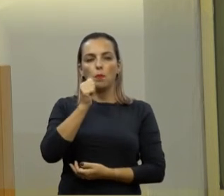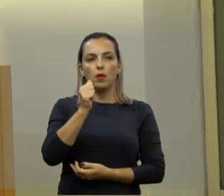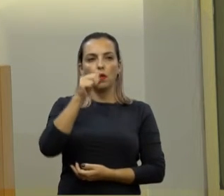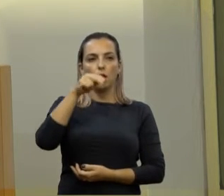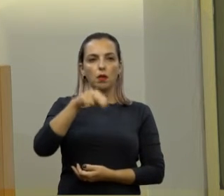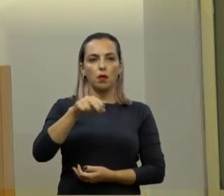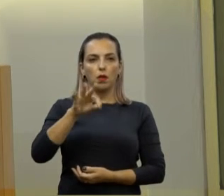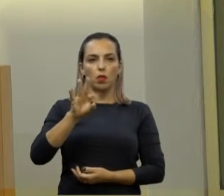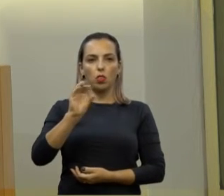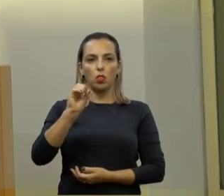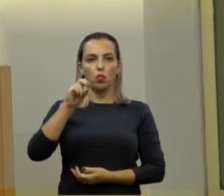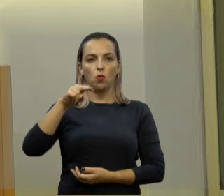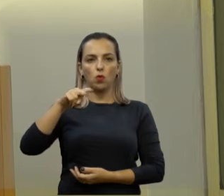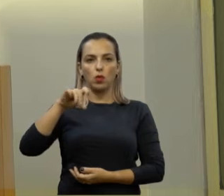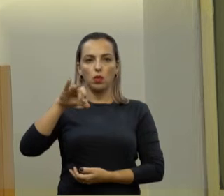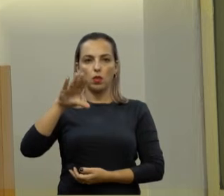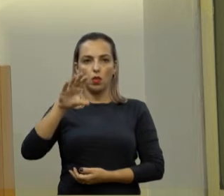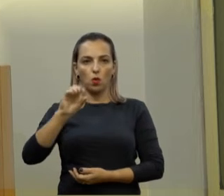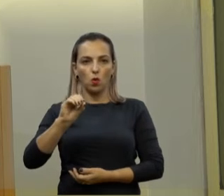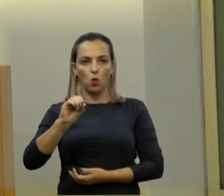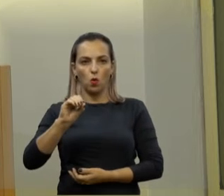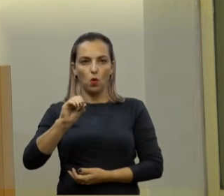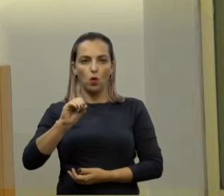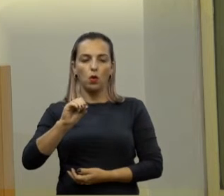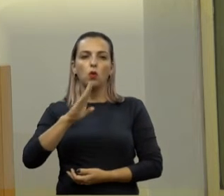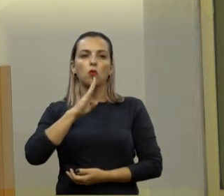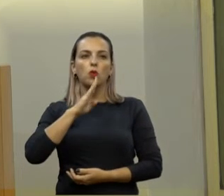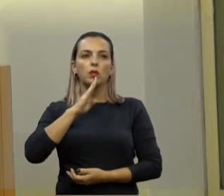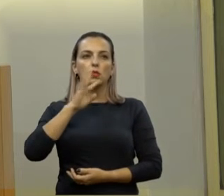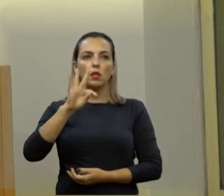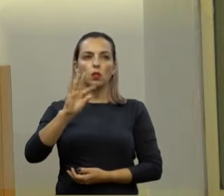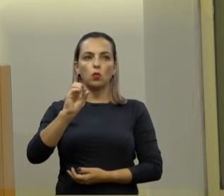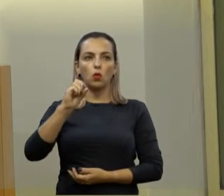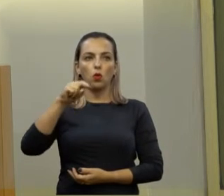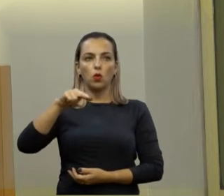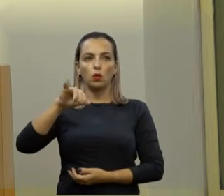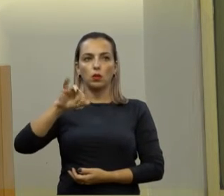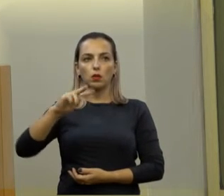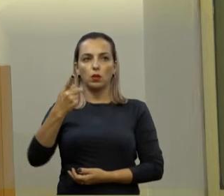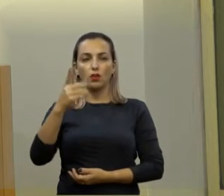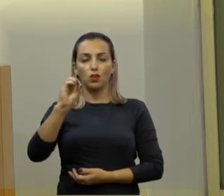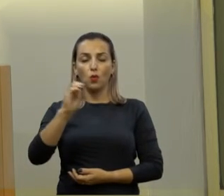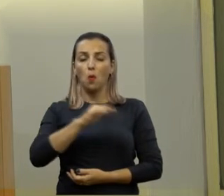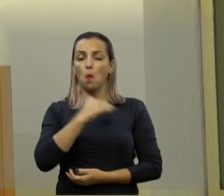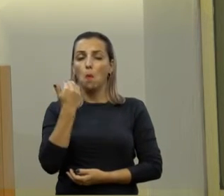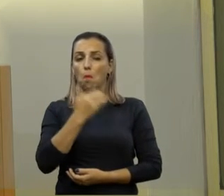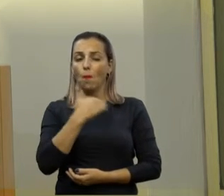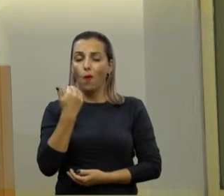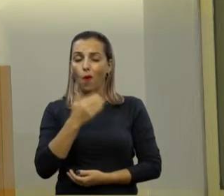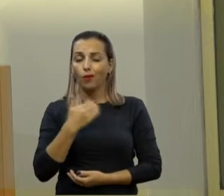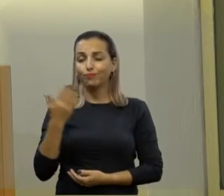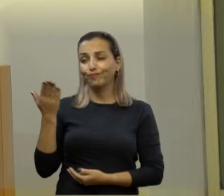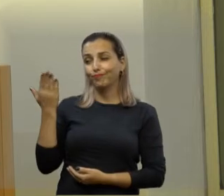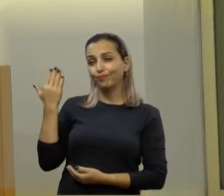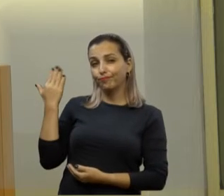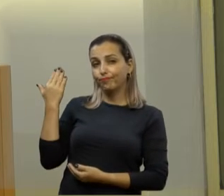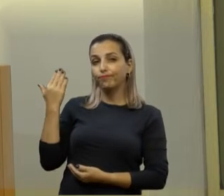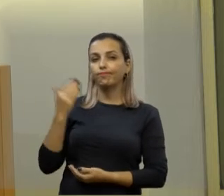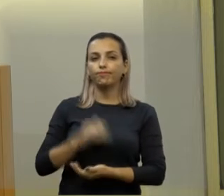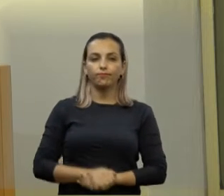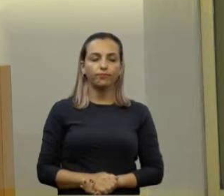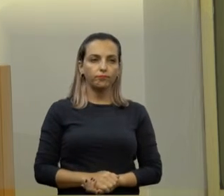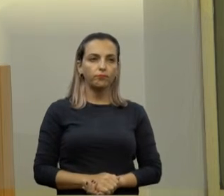Fernandes de Freitas conhecido como Toninho do Auto Elétrica Sete de Setembro e veio a falecer por esses dias